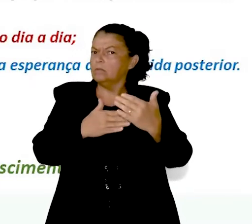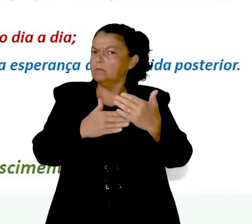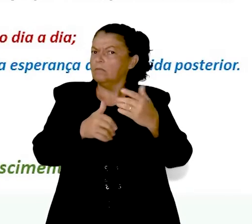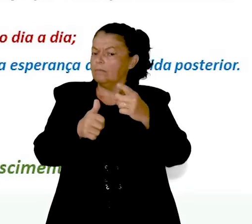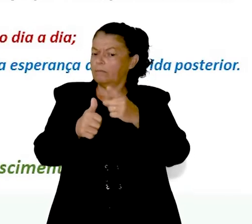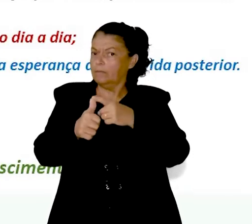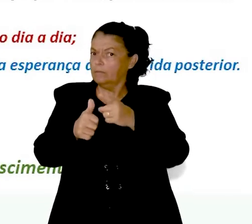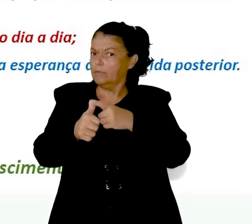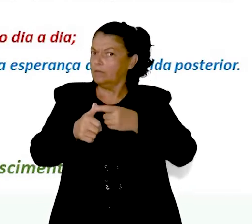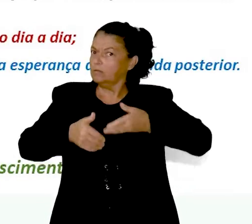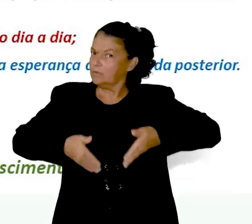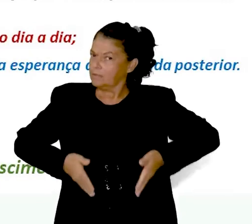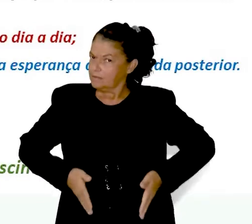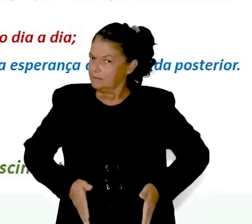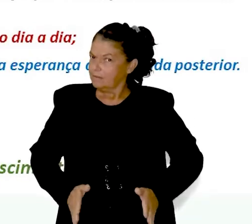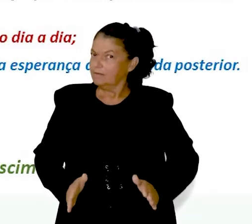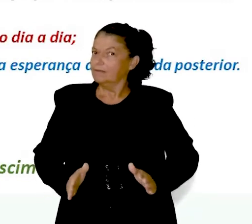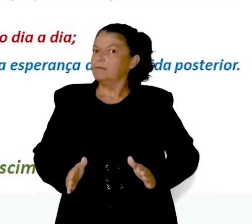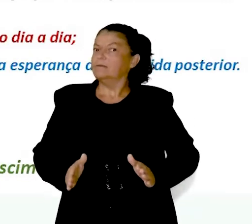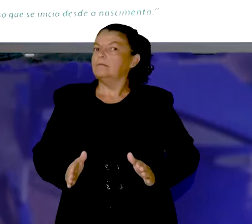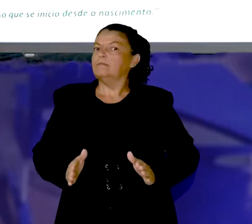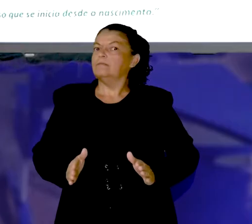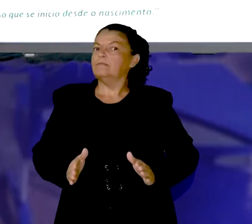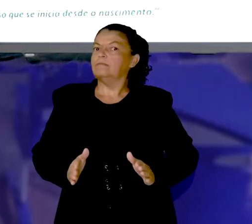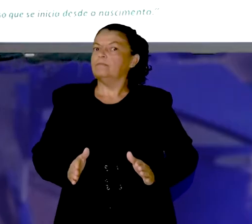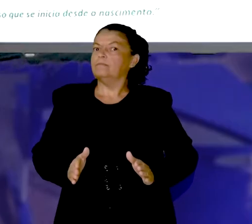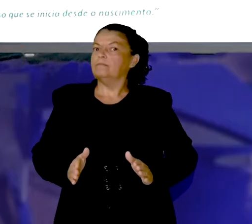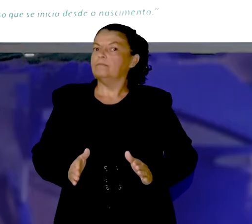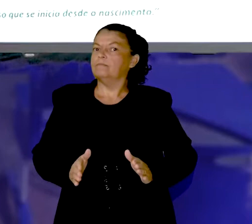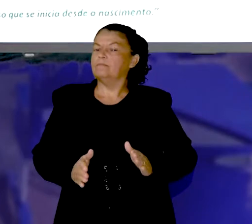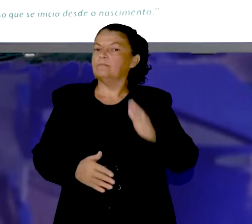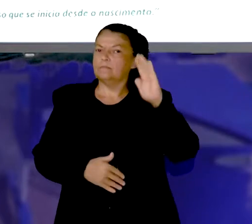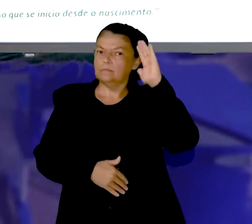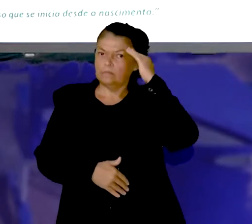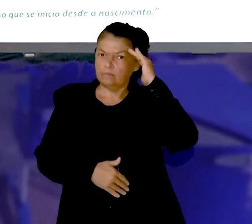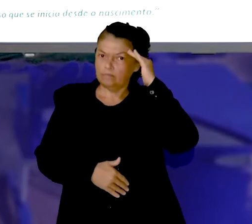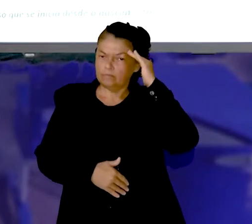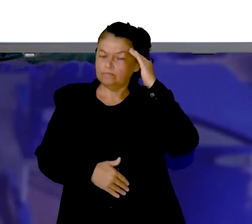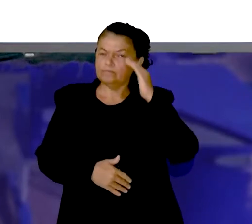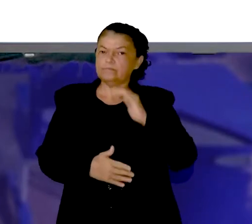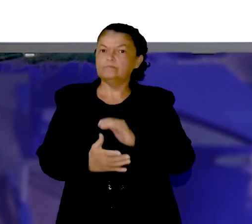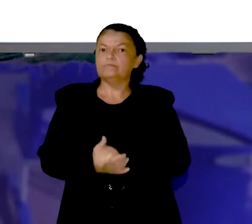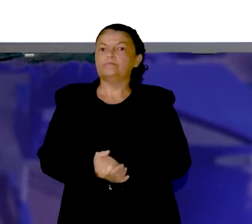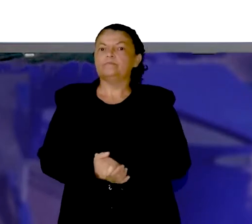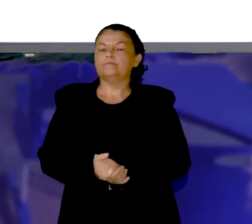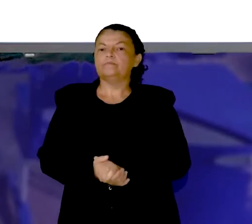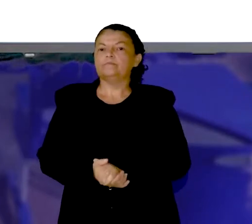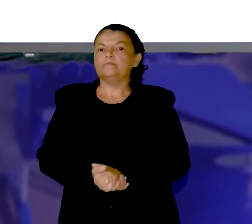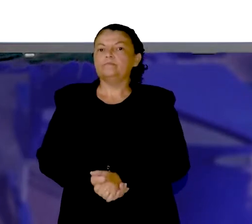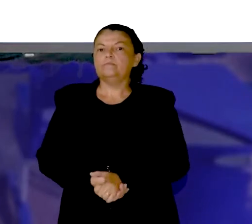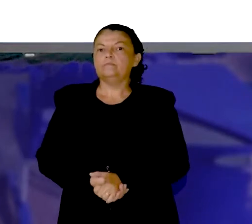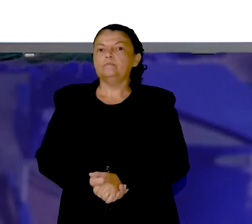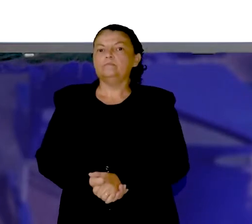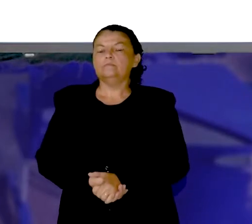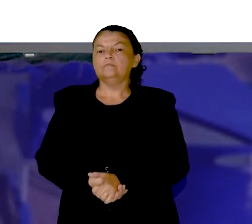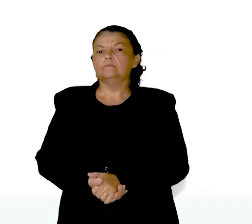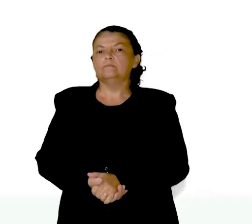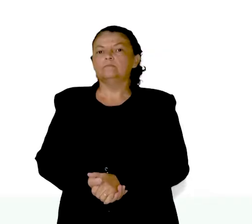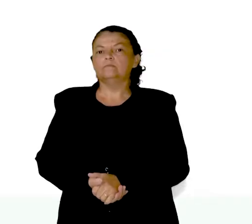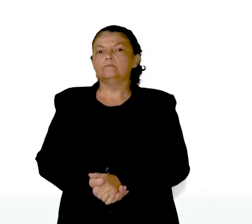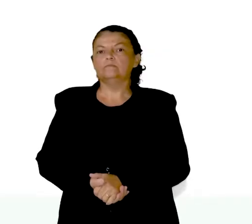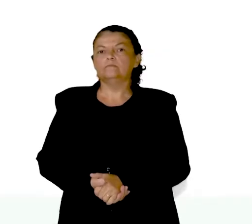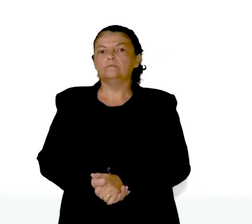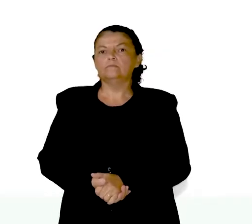nascimento, ok? Então, tendo em mente tudo isso aqui, vamos para a nossa aula de fato.